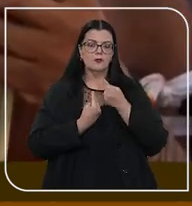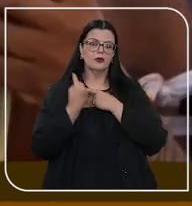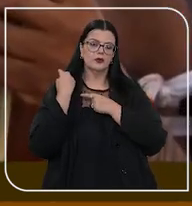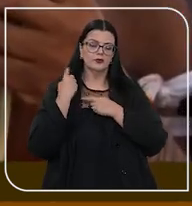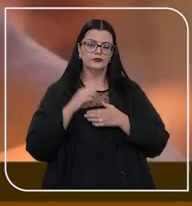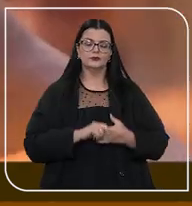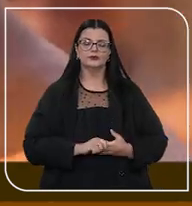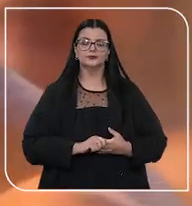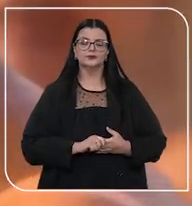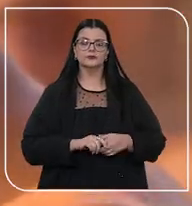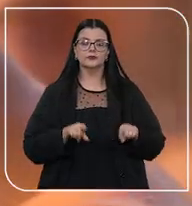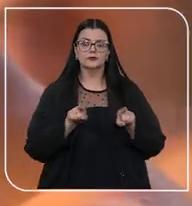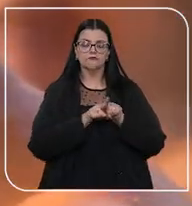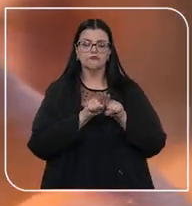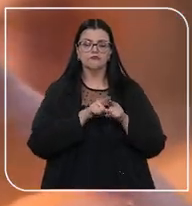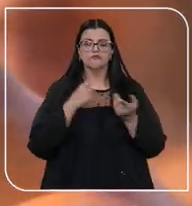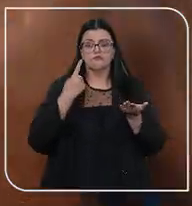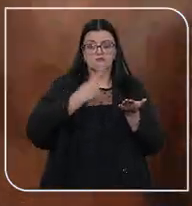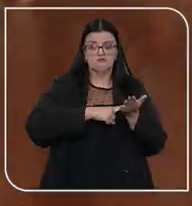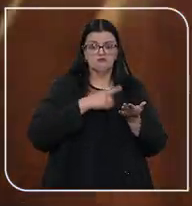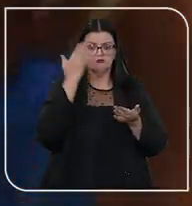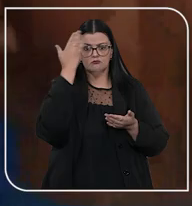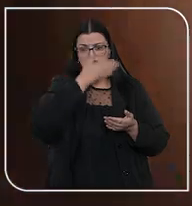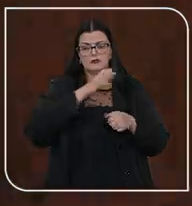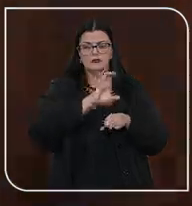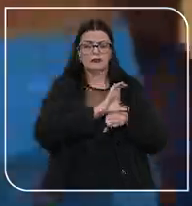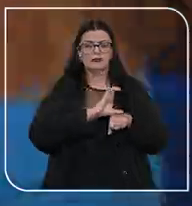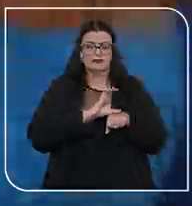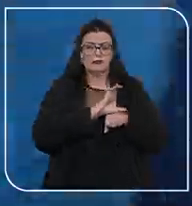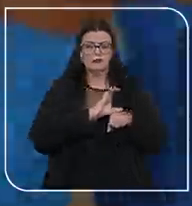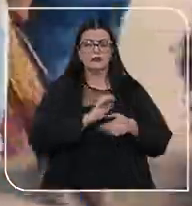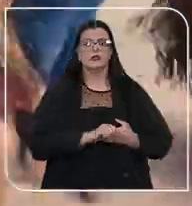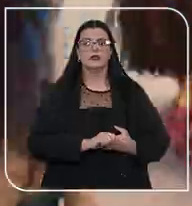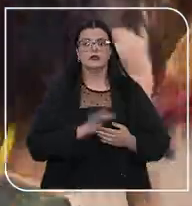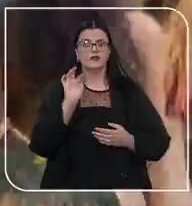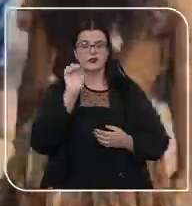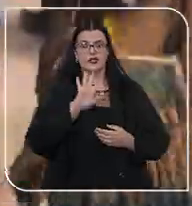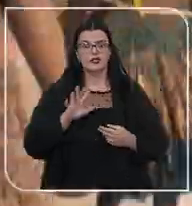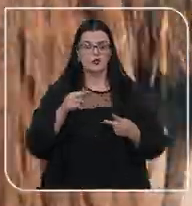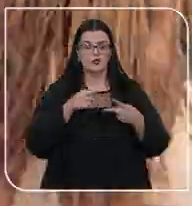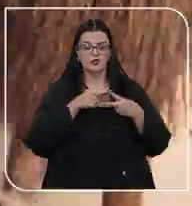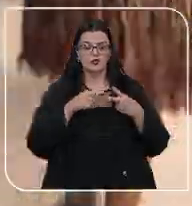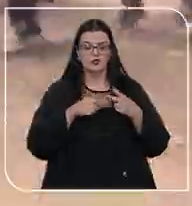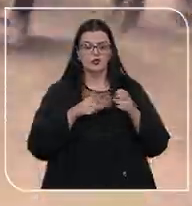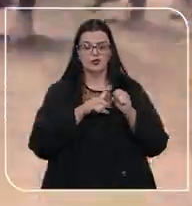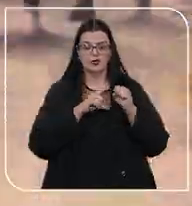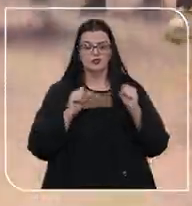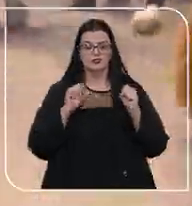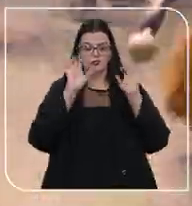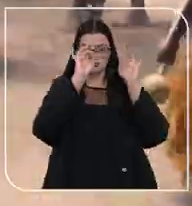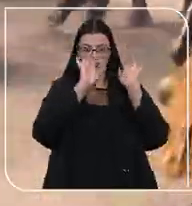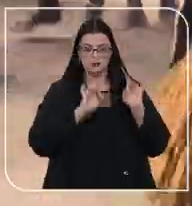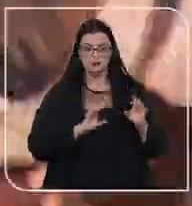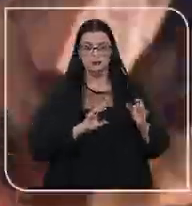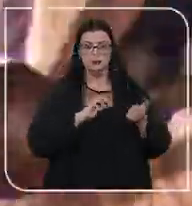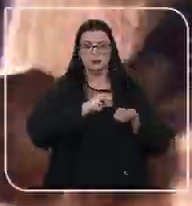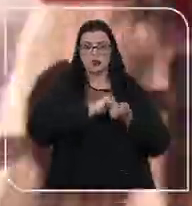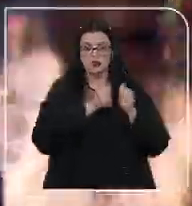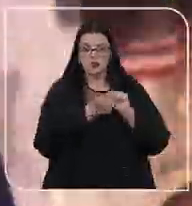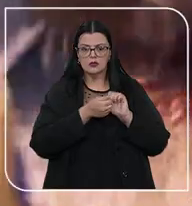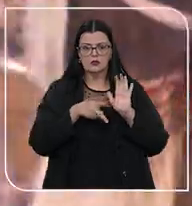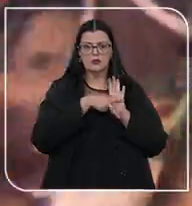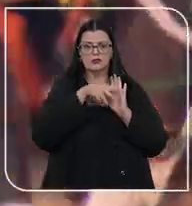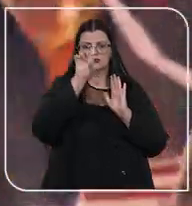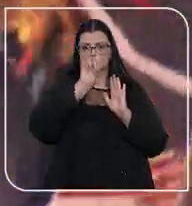povos originários. E um dos marcos mais importantes foi a Constituição Federal, que dedicou dois artigos especialmente à regulação